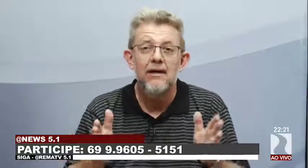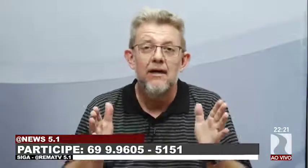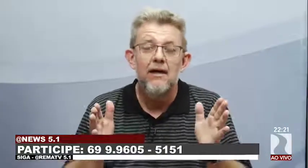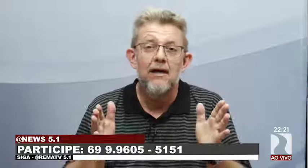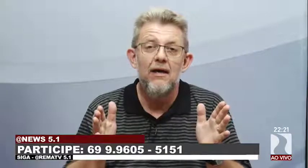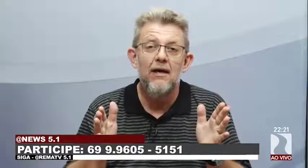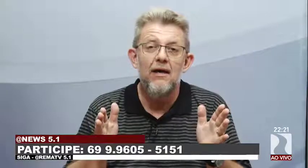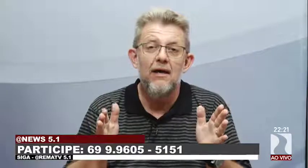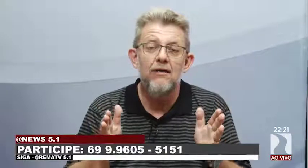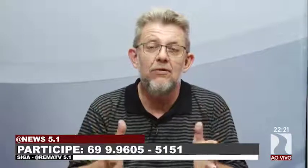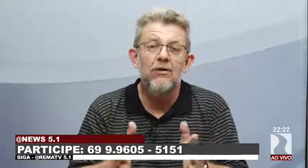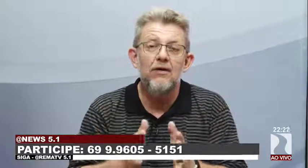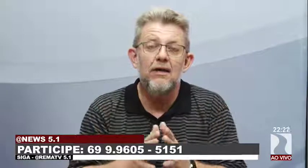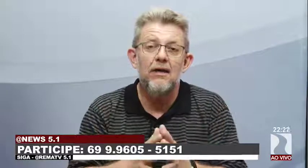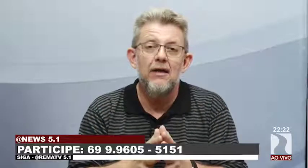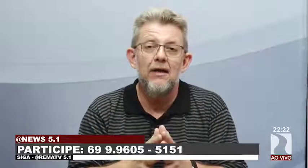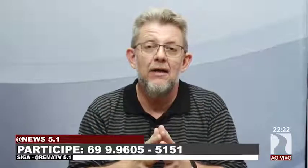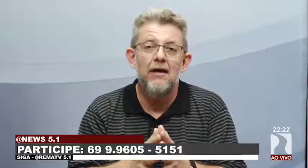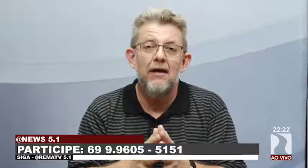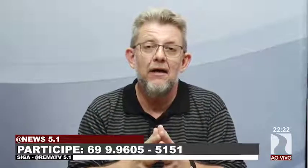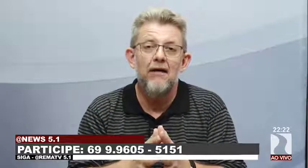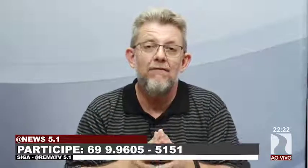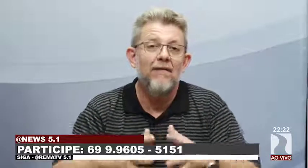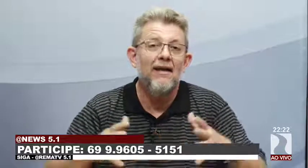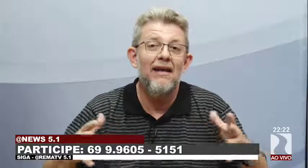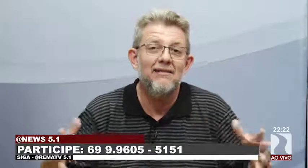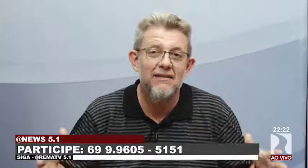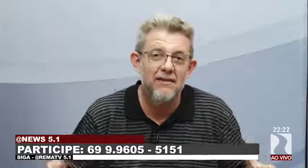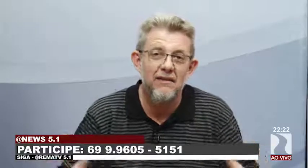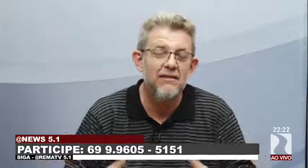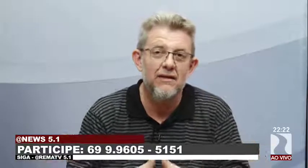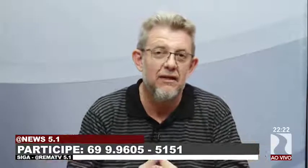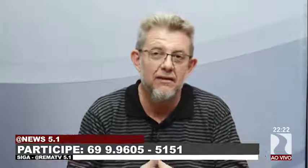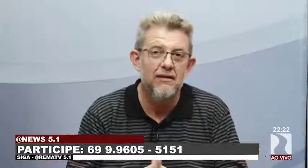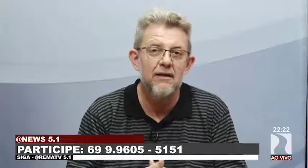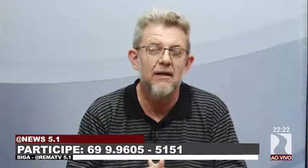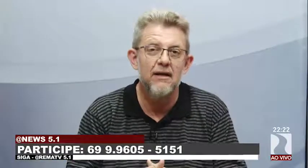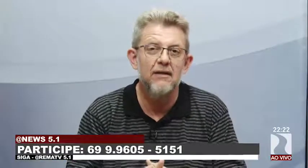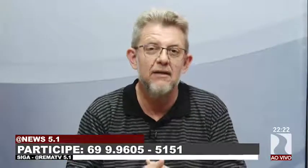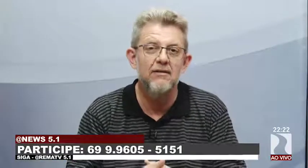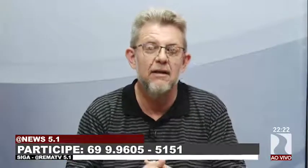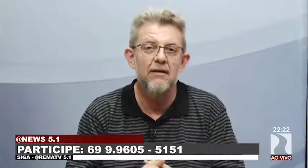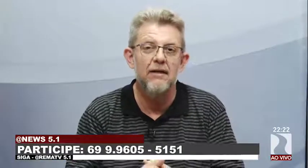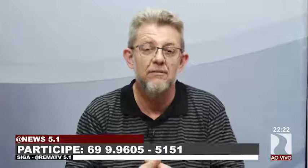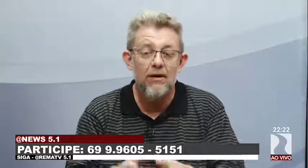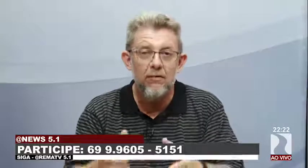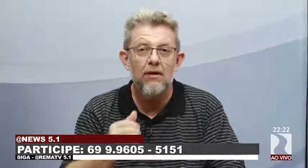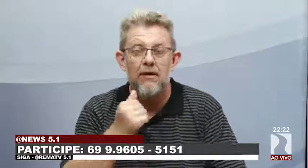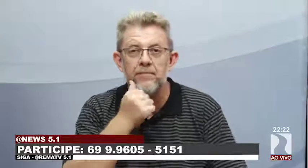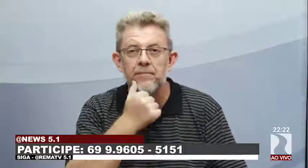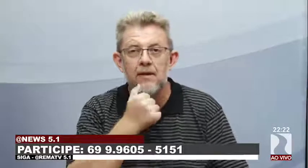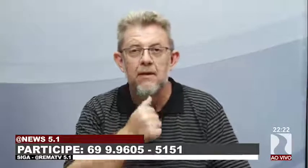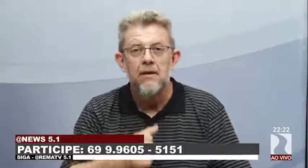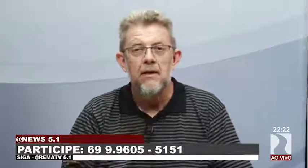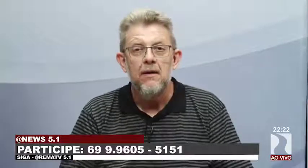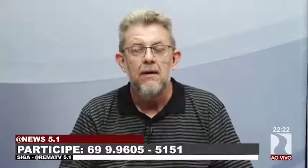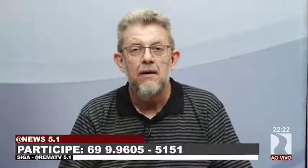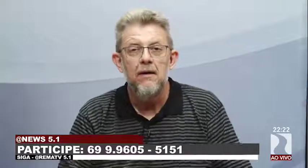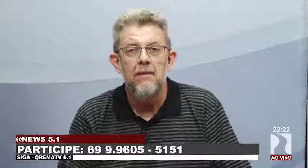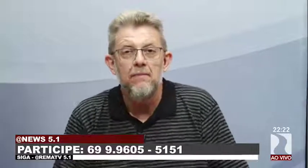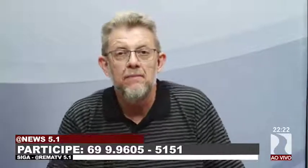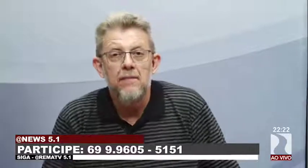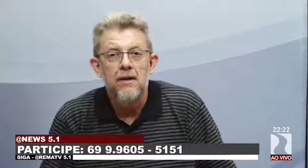é assim é é a retórica é a falácia da esquerda Essa é a grande realidade Mas vamos lá